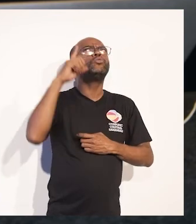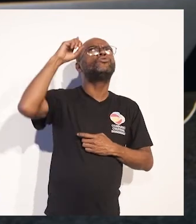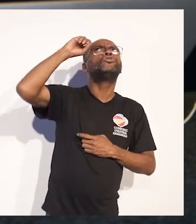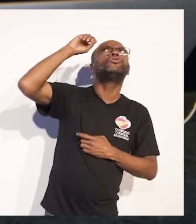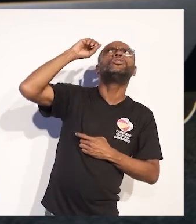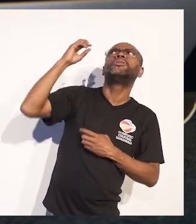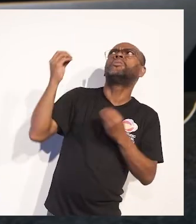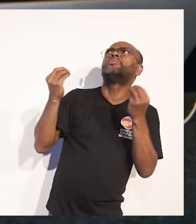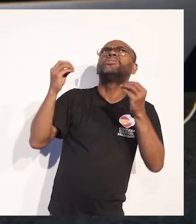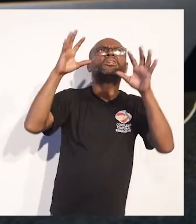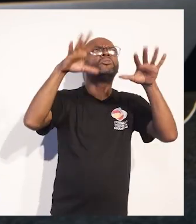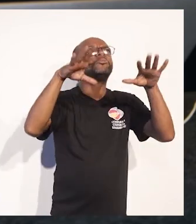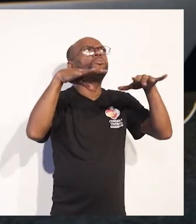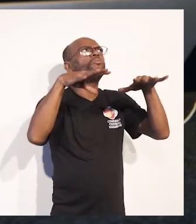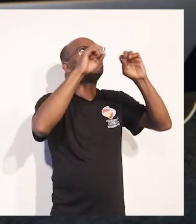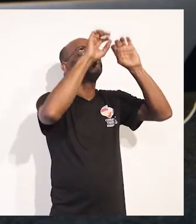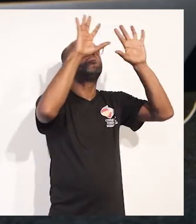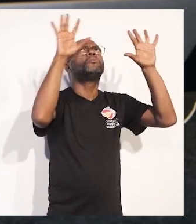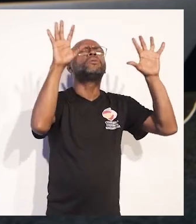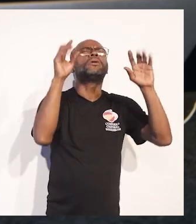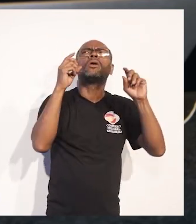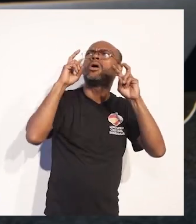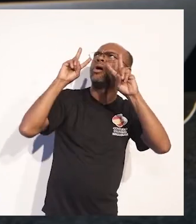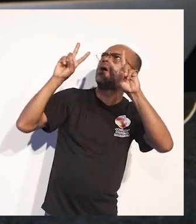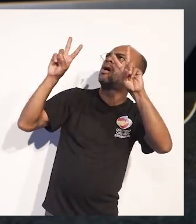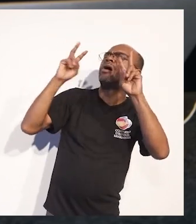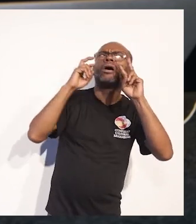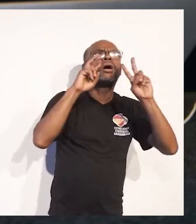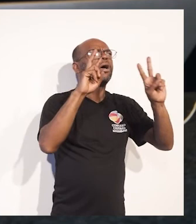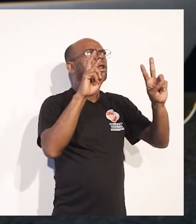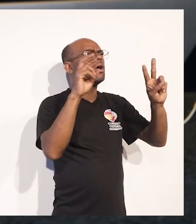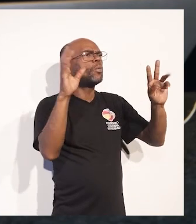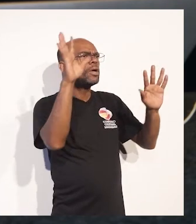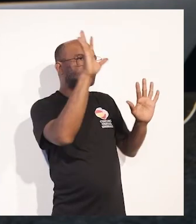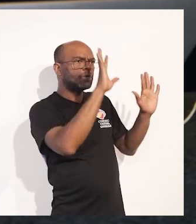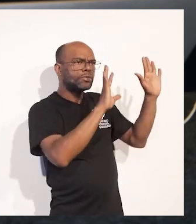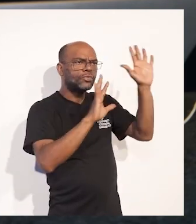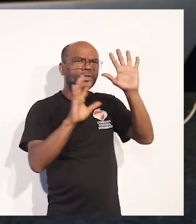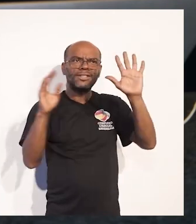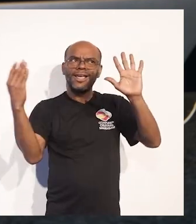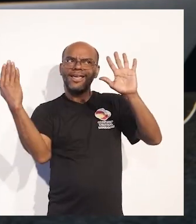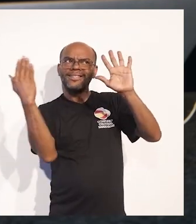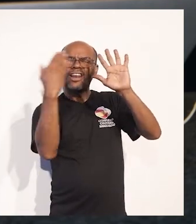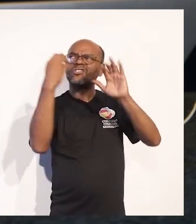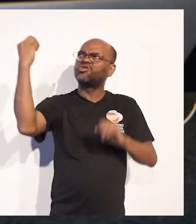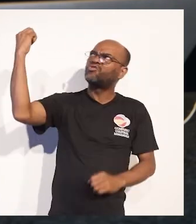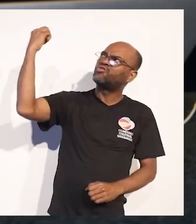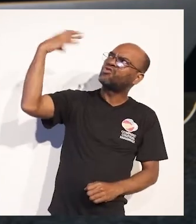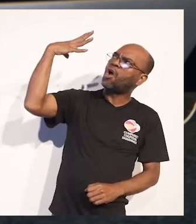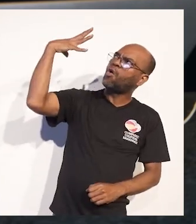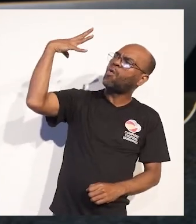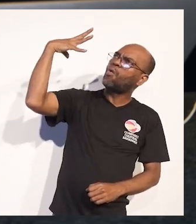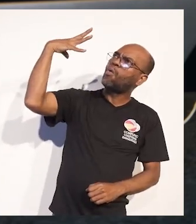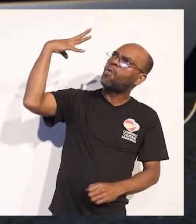meio chuvoso ou com muitas nuvens, percebe que quando as nuvens entram na frente do sol, aquela luz que era um